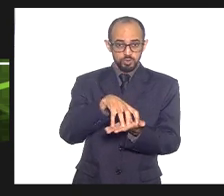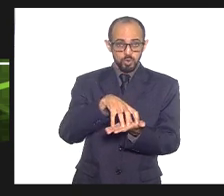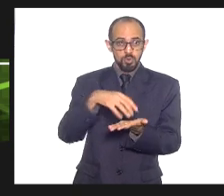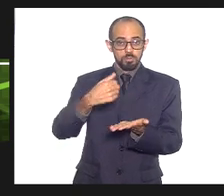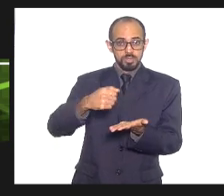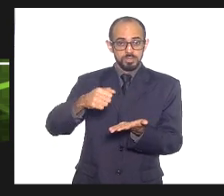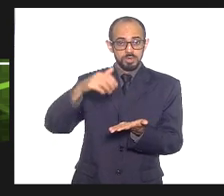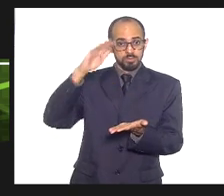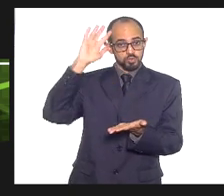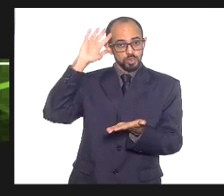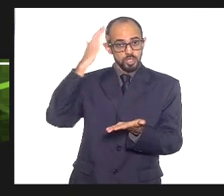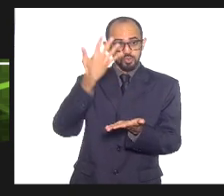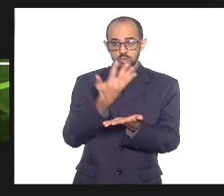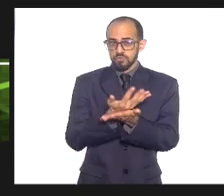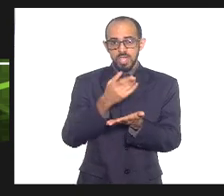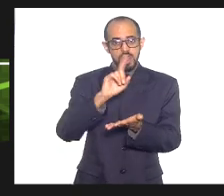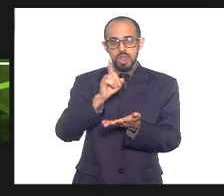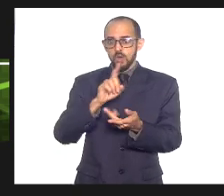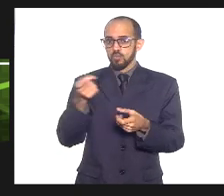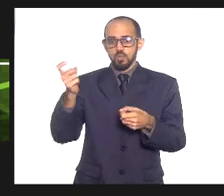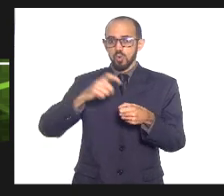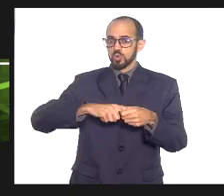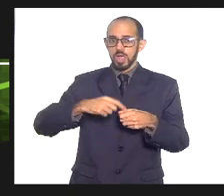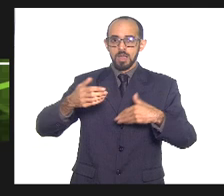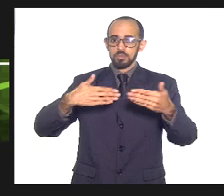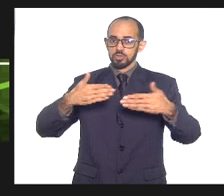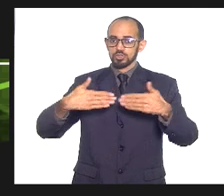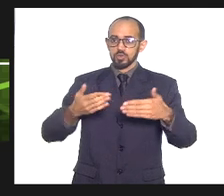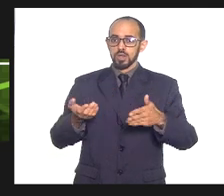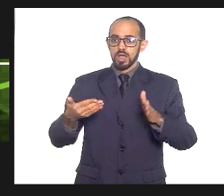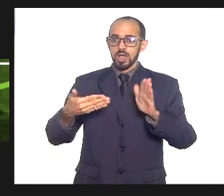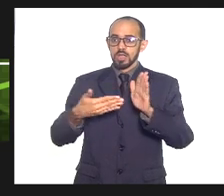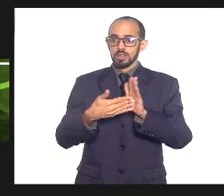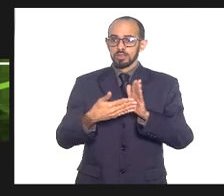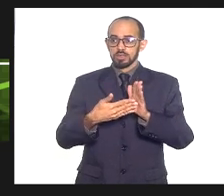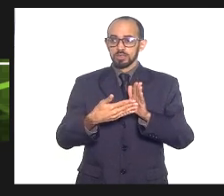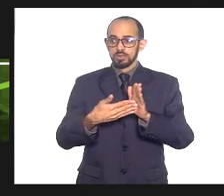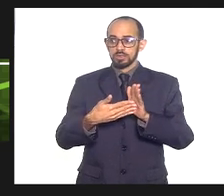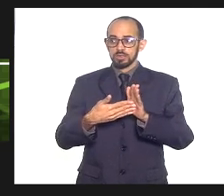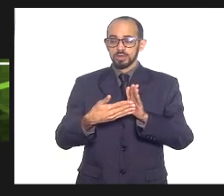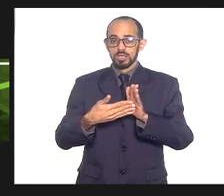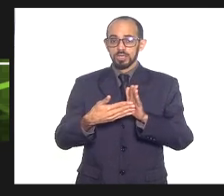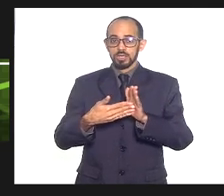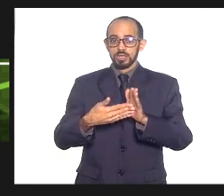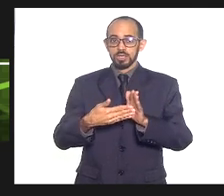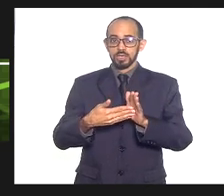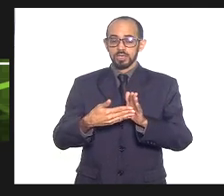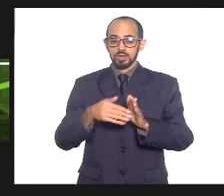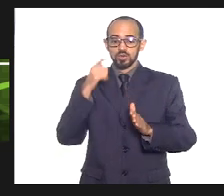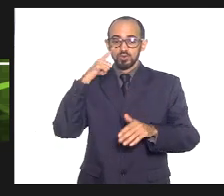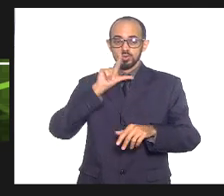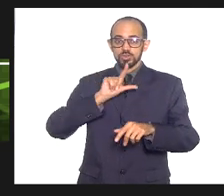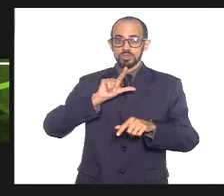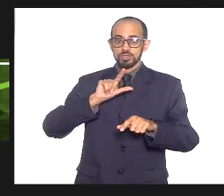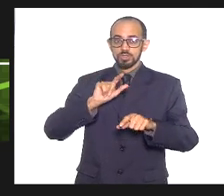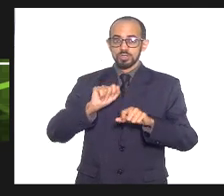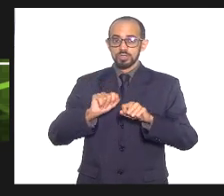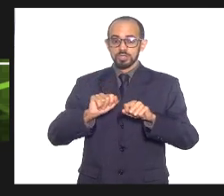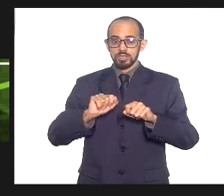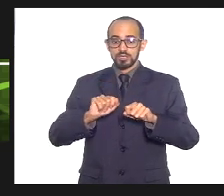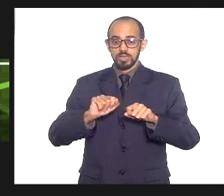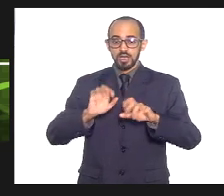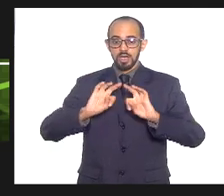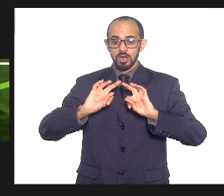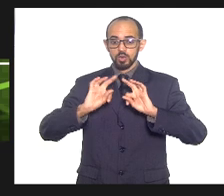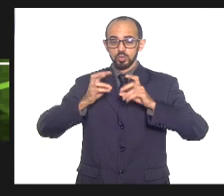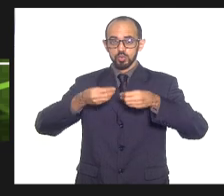de não retomar a produção enquanto não tivesse corrigido a totalidade do risco relativo à integridade